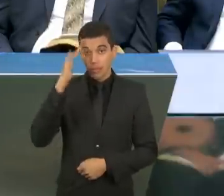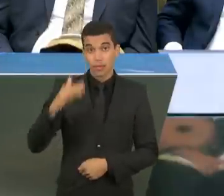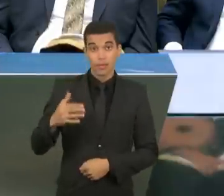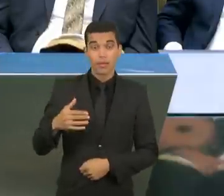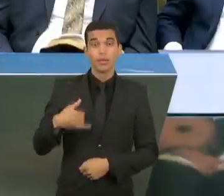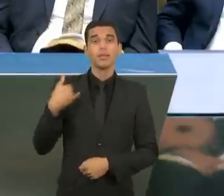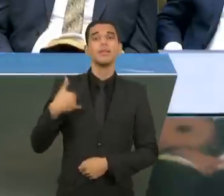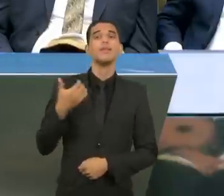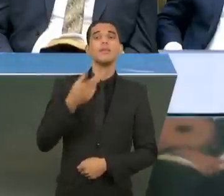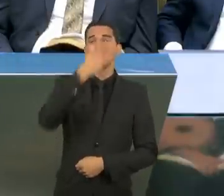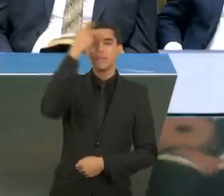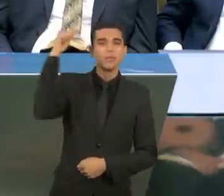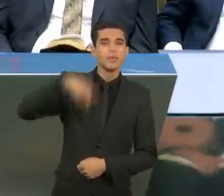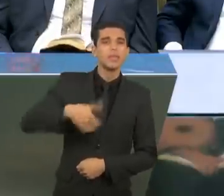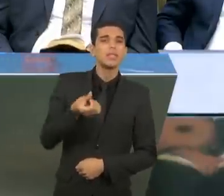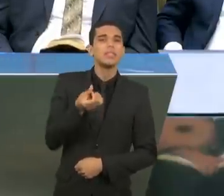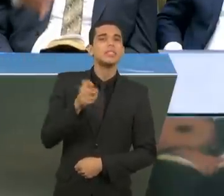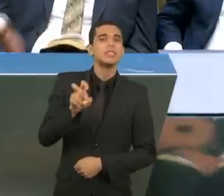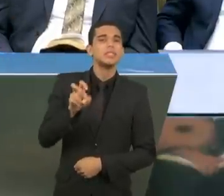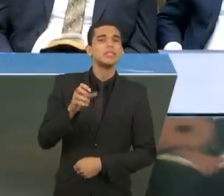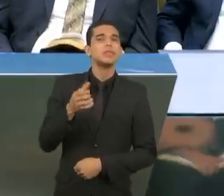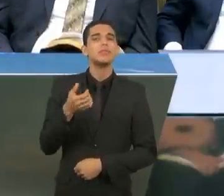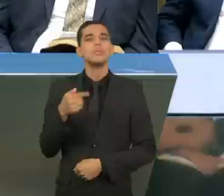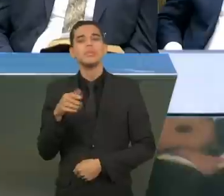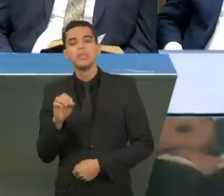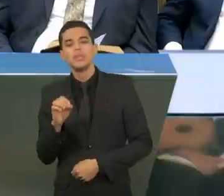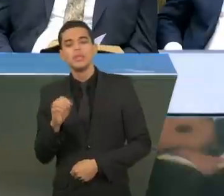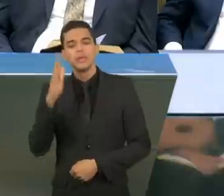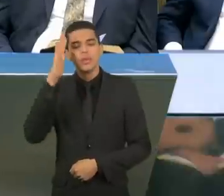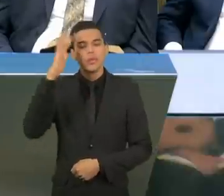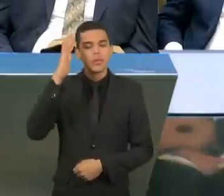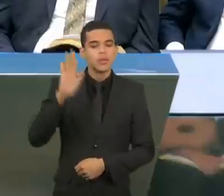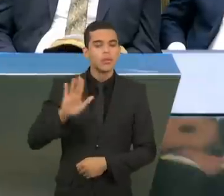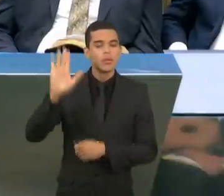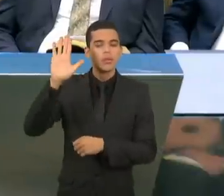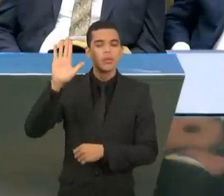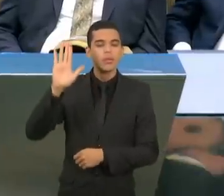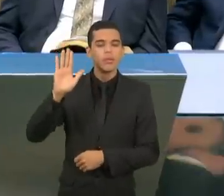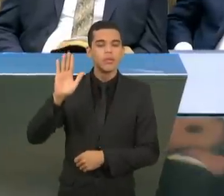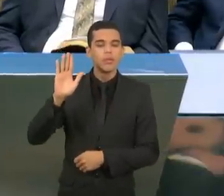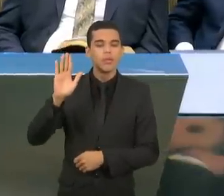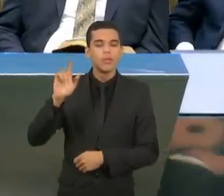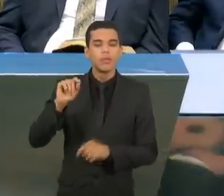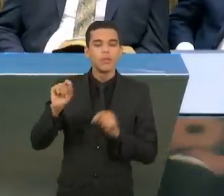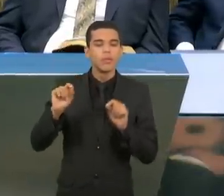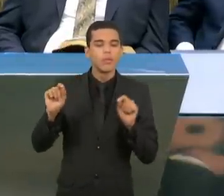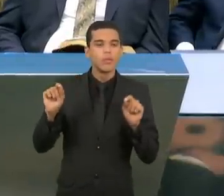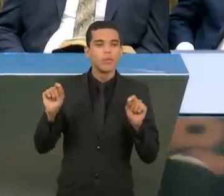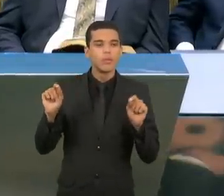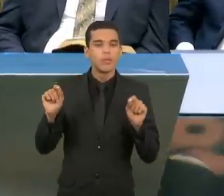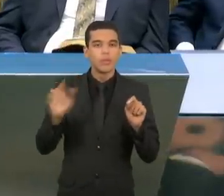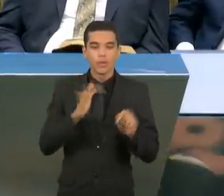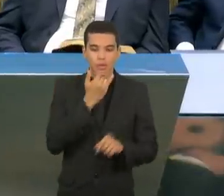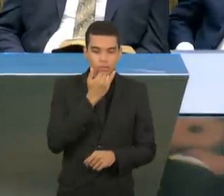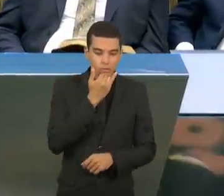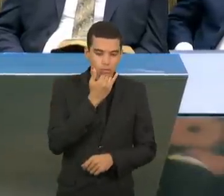70, que o que está acontecendo aconteceria? Quem foi que houve? Ah, sim, desculpa,